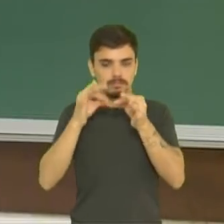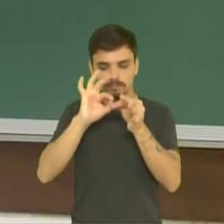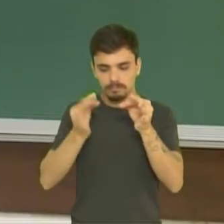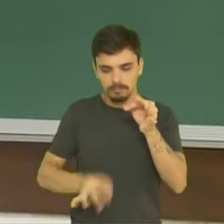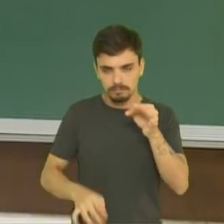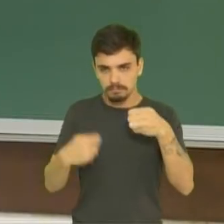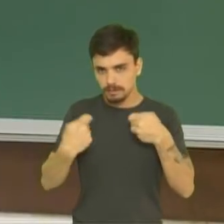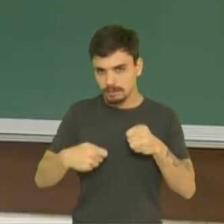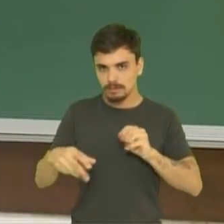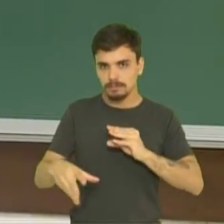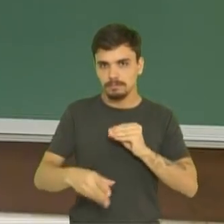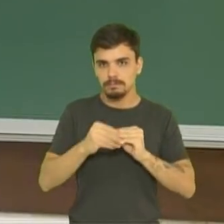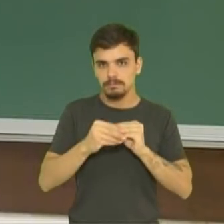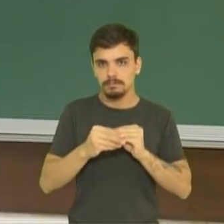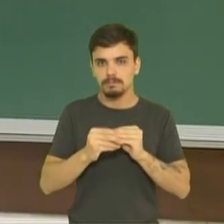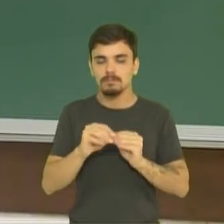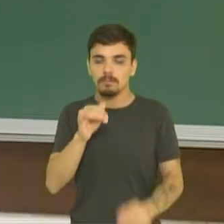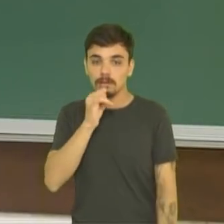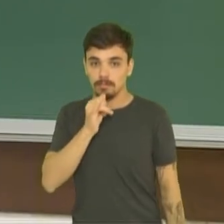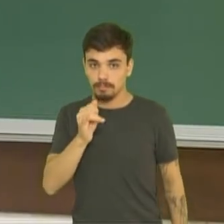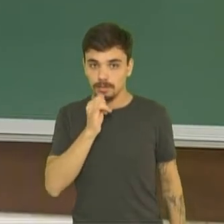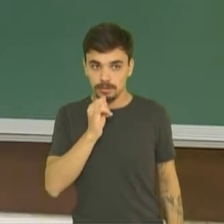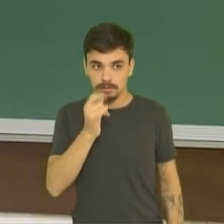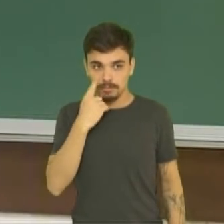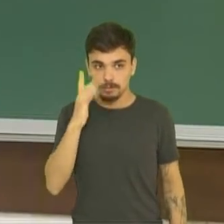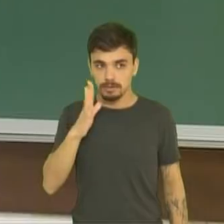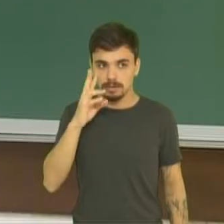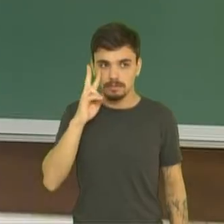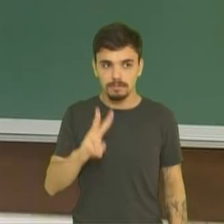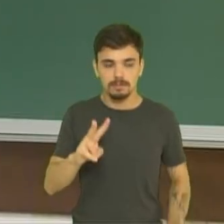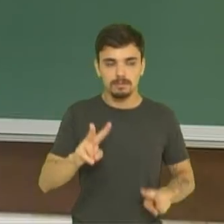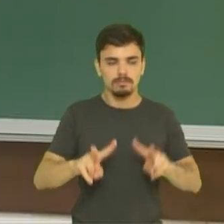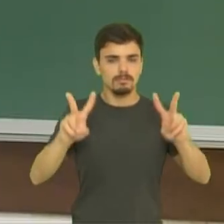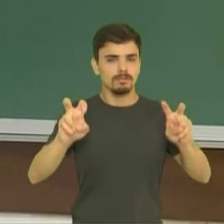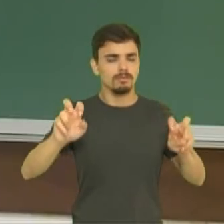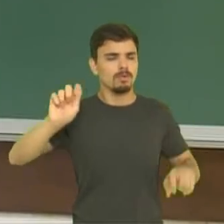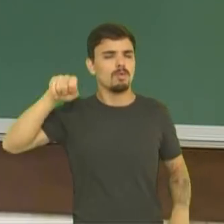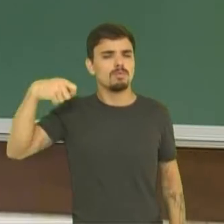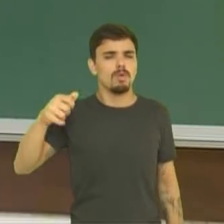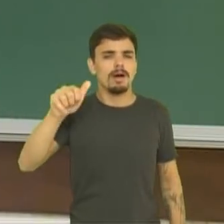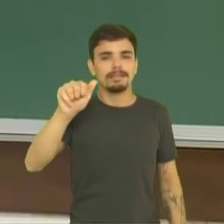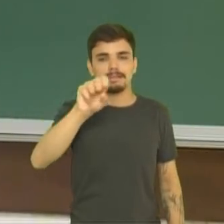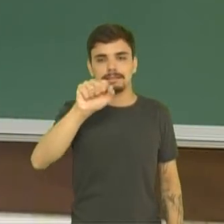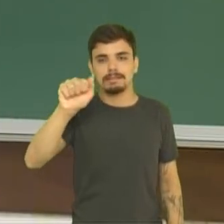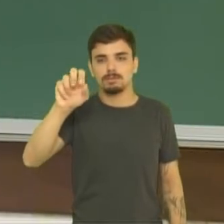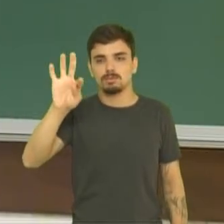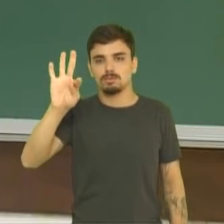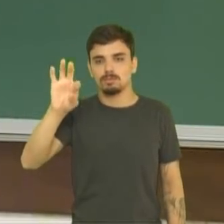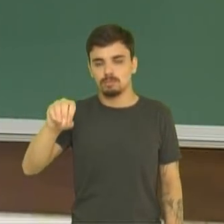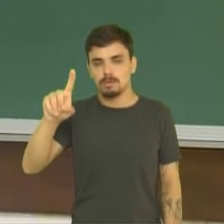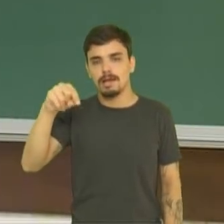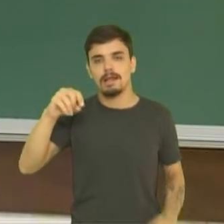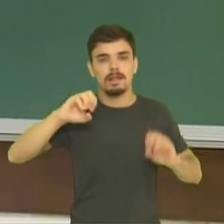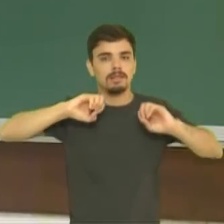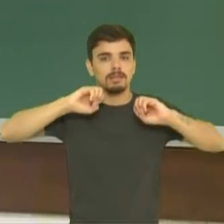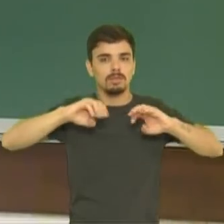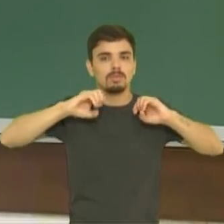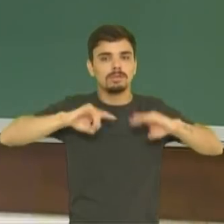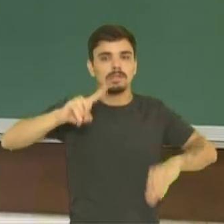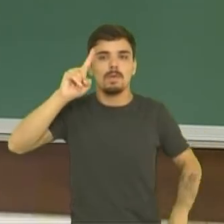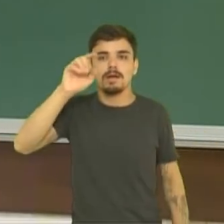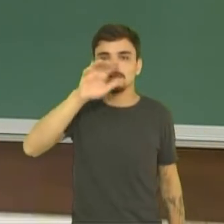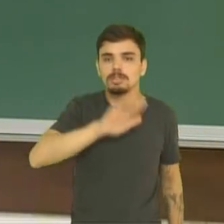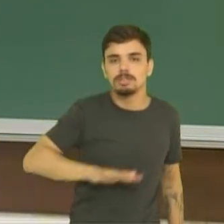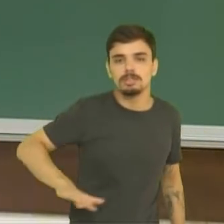tem que ter. Vamos lá? Por exemplo, a gente já tinha visto que o assunto era educação, que é o geral, né?